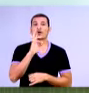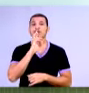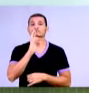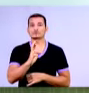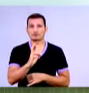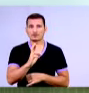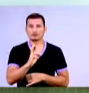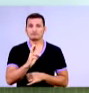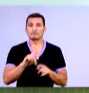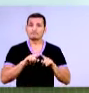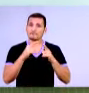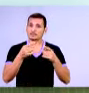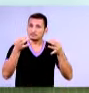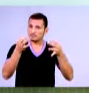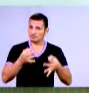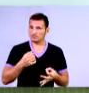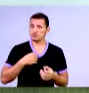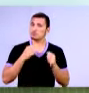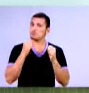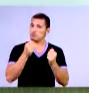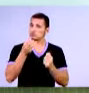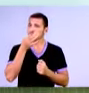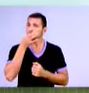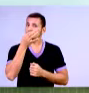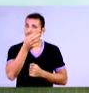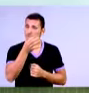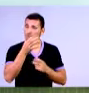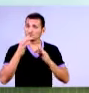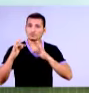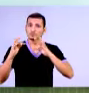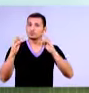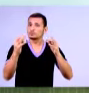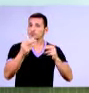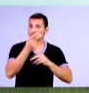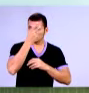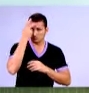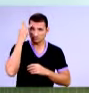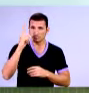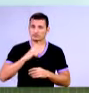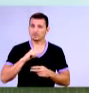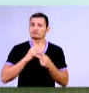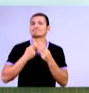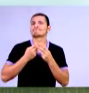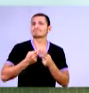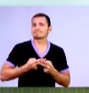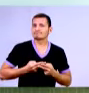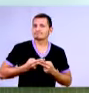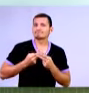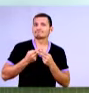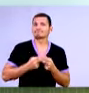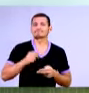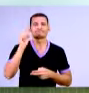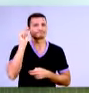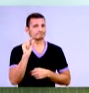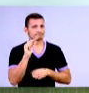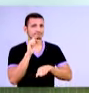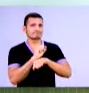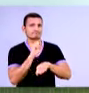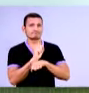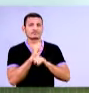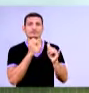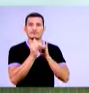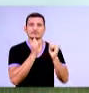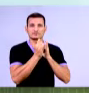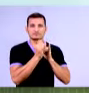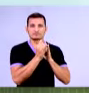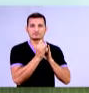eu posso sugerir aqui que todas as pessoas tenham uma paciência muito pequenininha para esperar uma informação